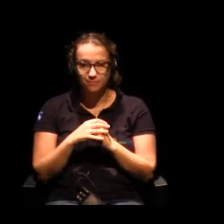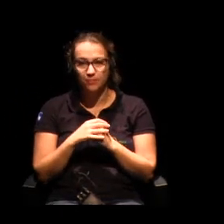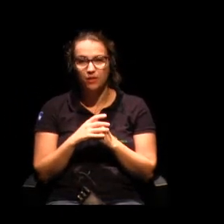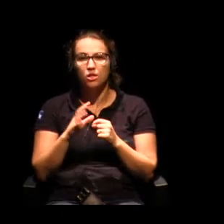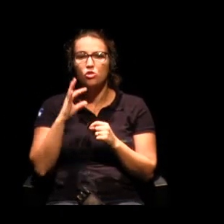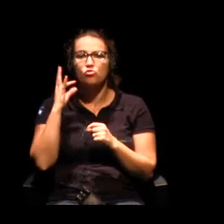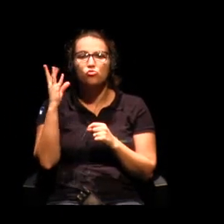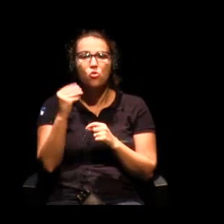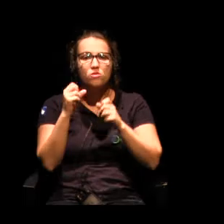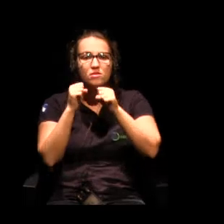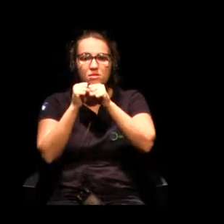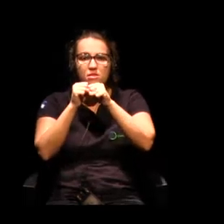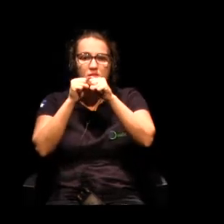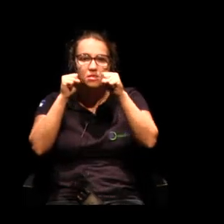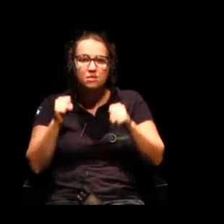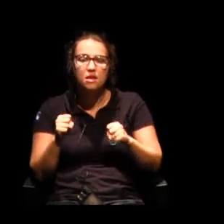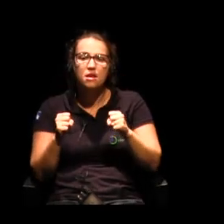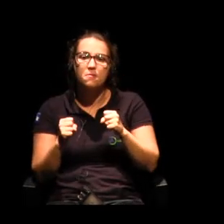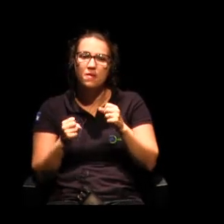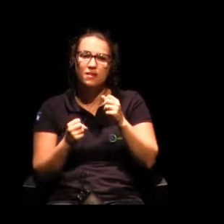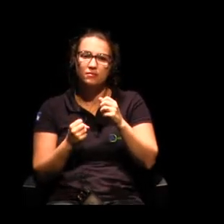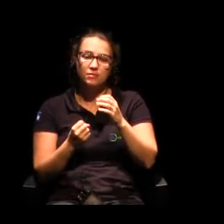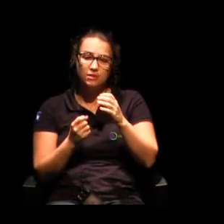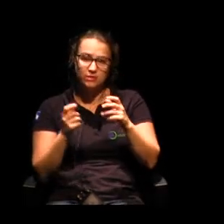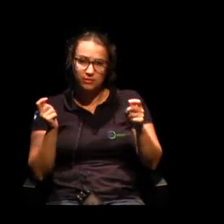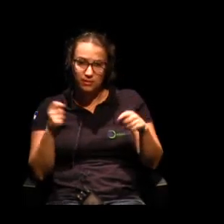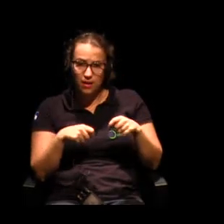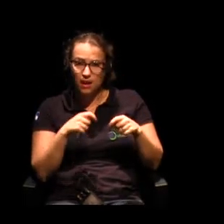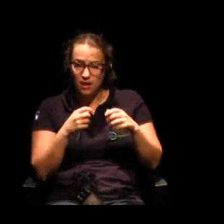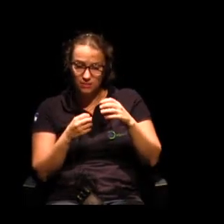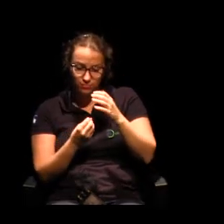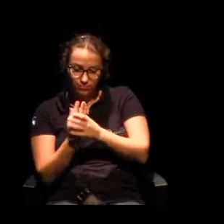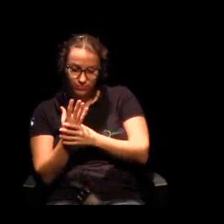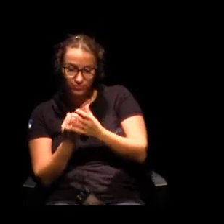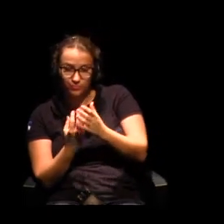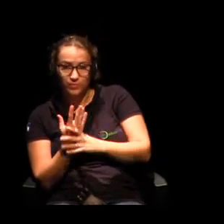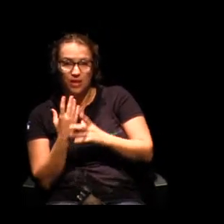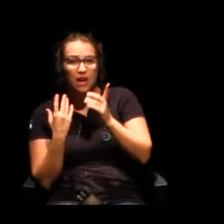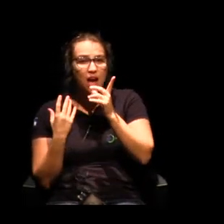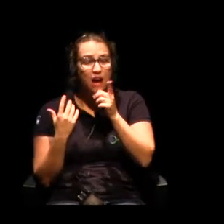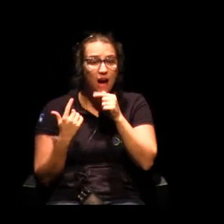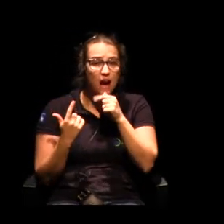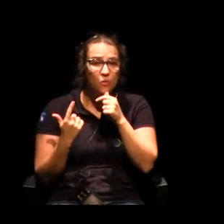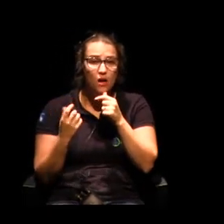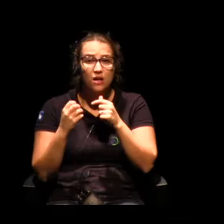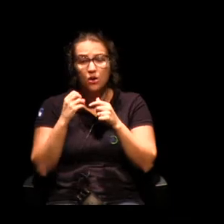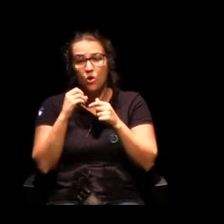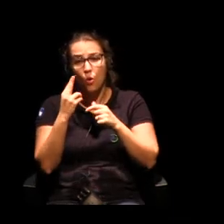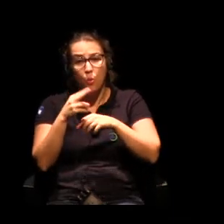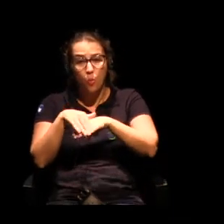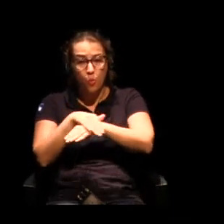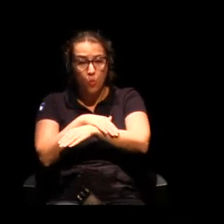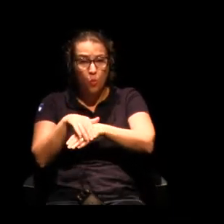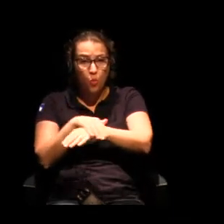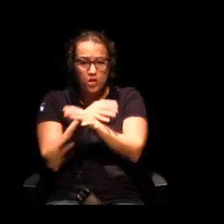para essas áreas. E todo esse sistema cria águas